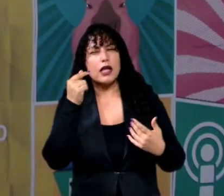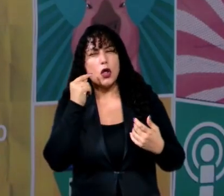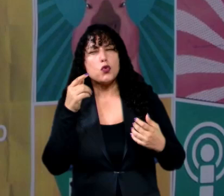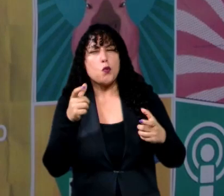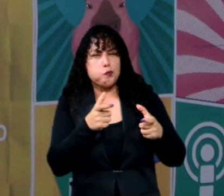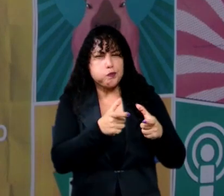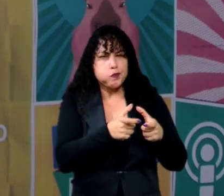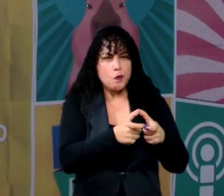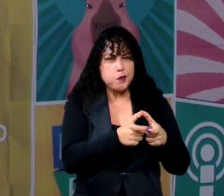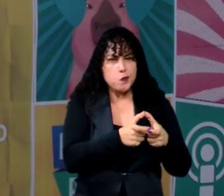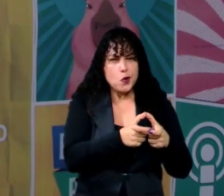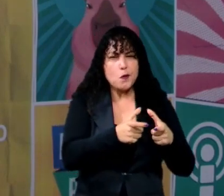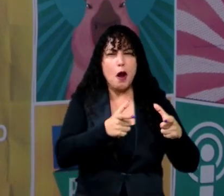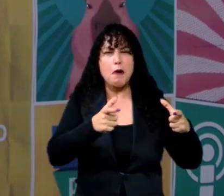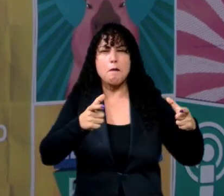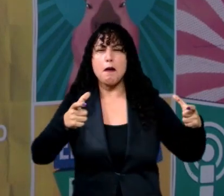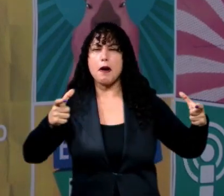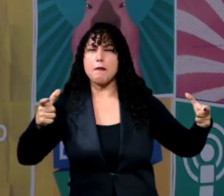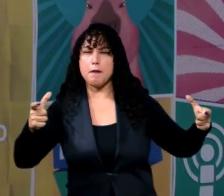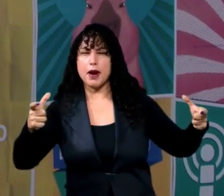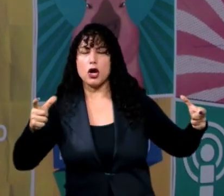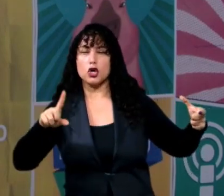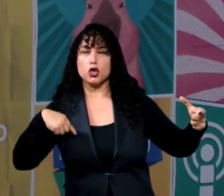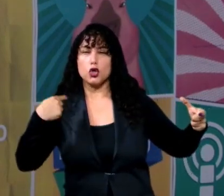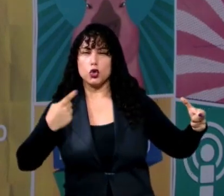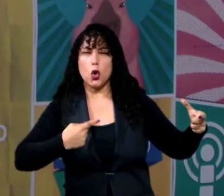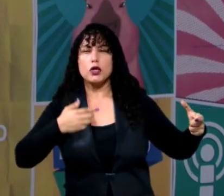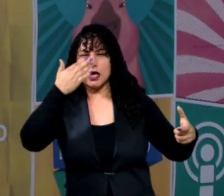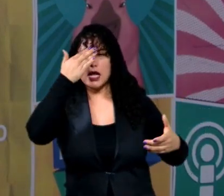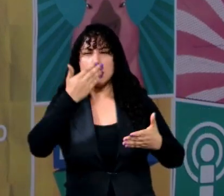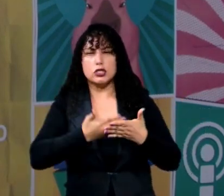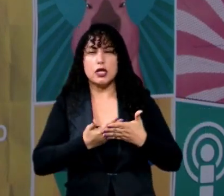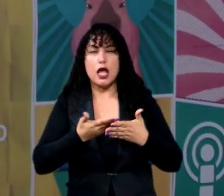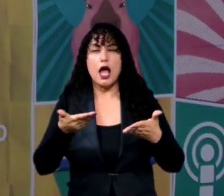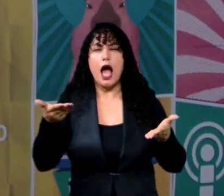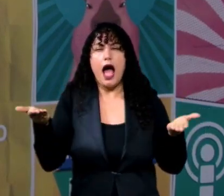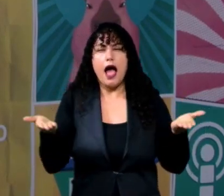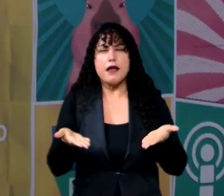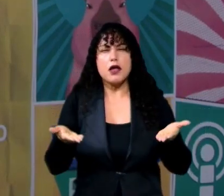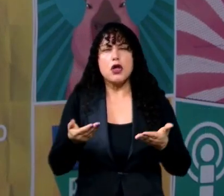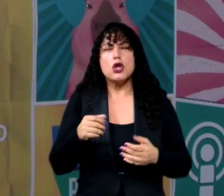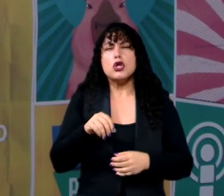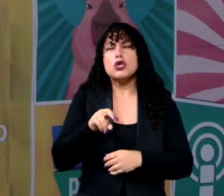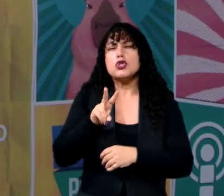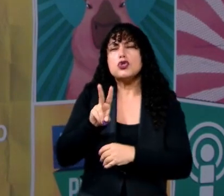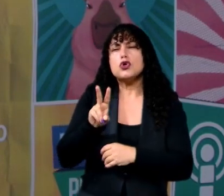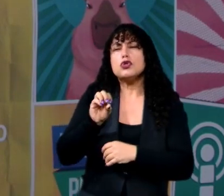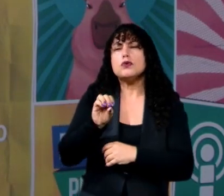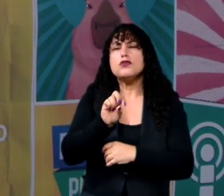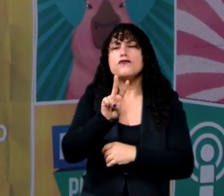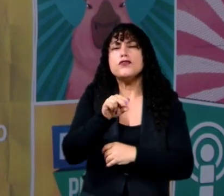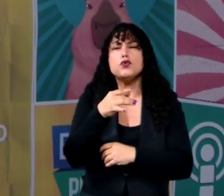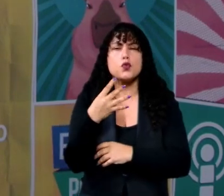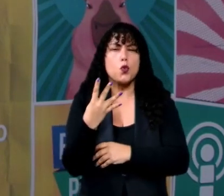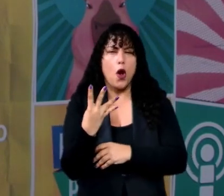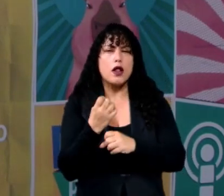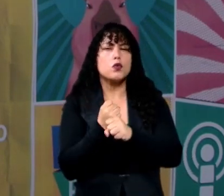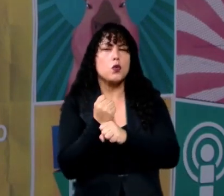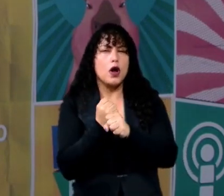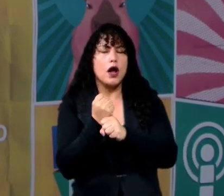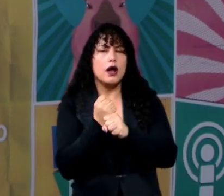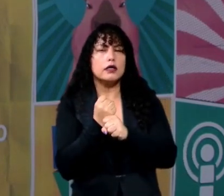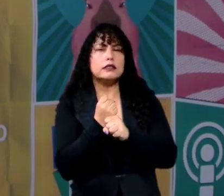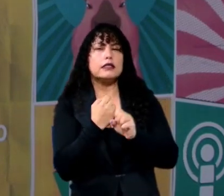macro, porque veja, nós estamos aqui agora em 2024. Segundo